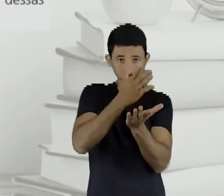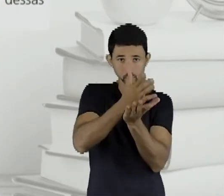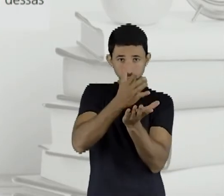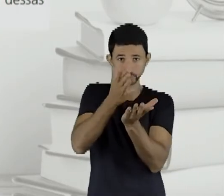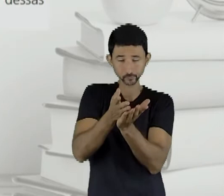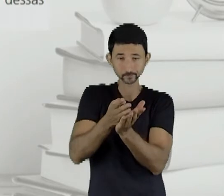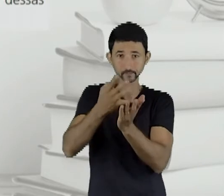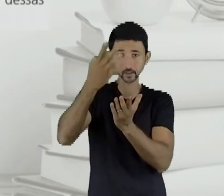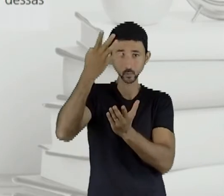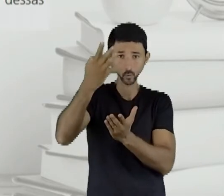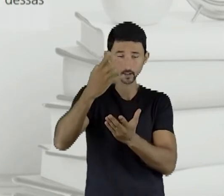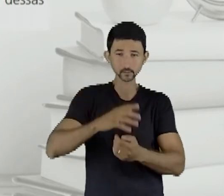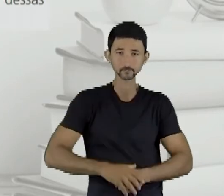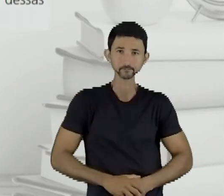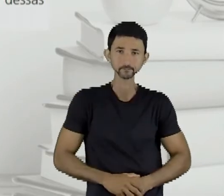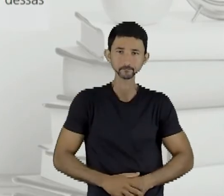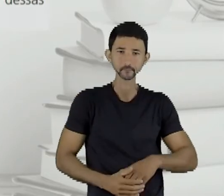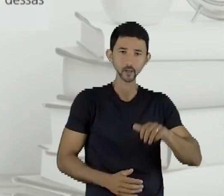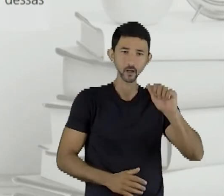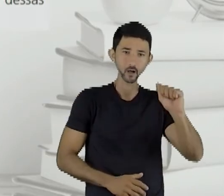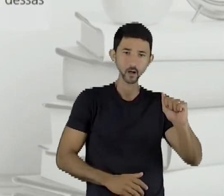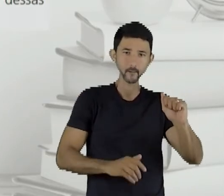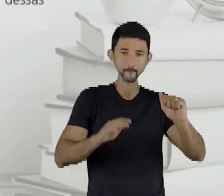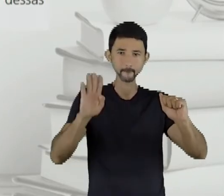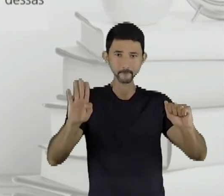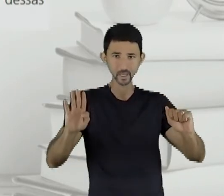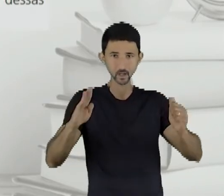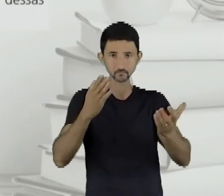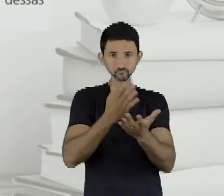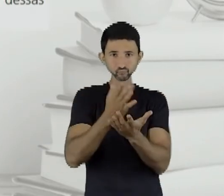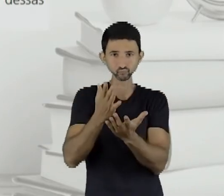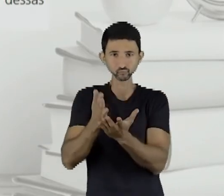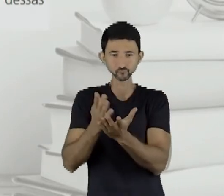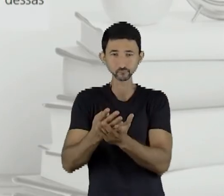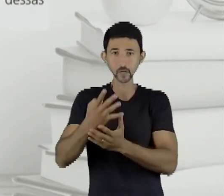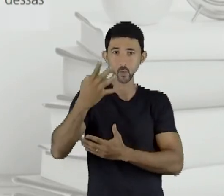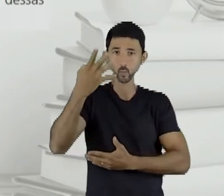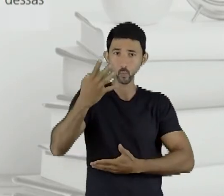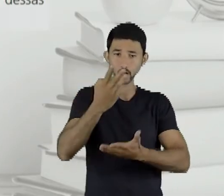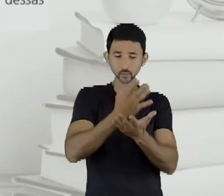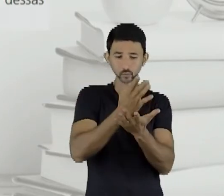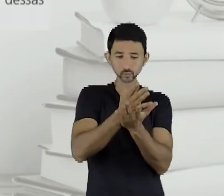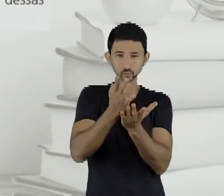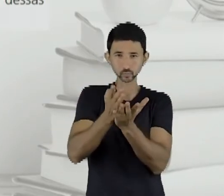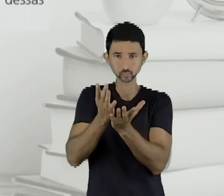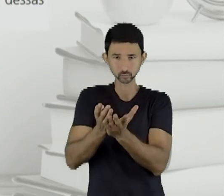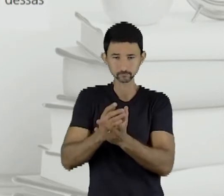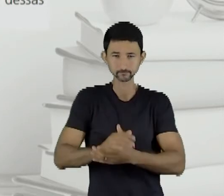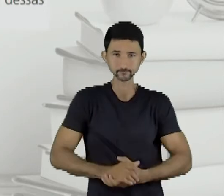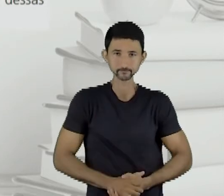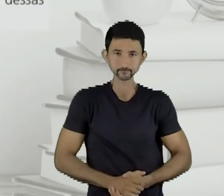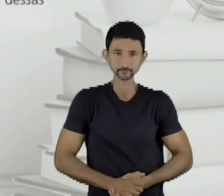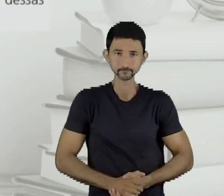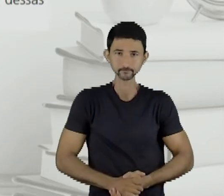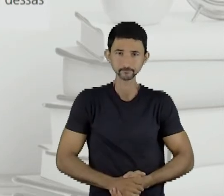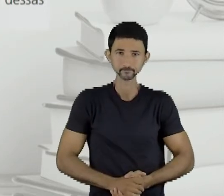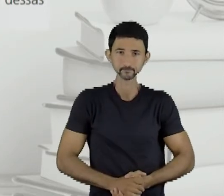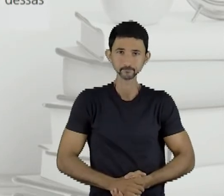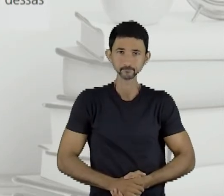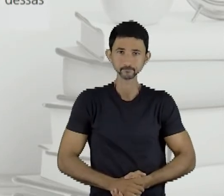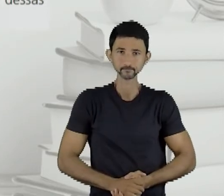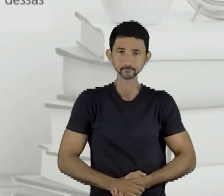dividiu o segmento AB em 4 partes iguais, vamos dizer assim, considerando da esquerda para a